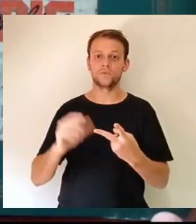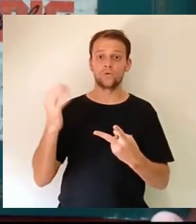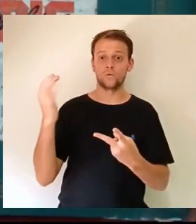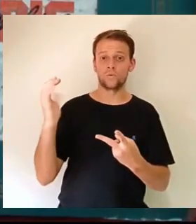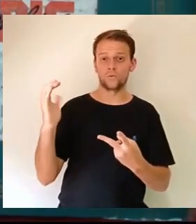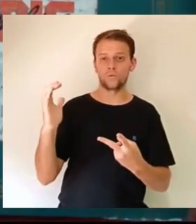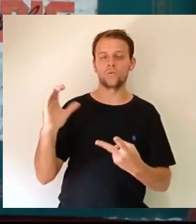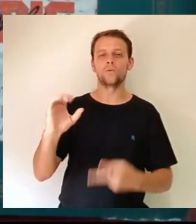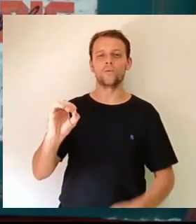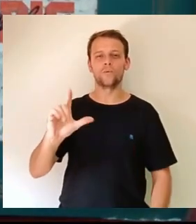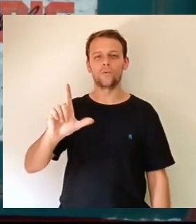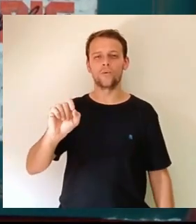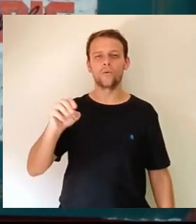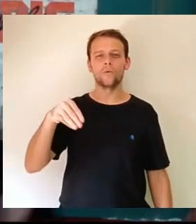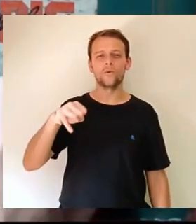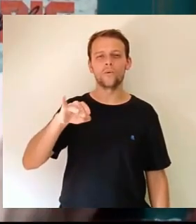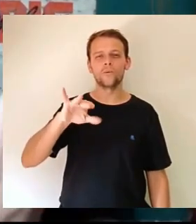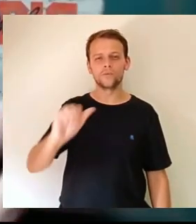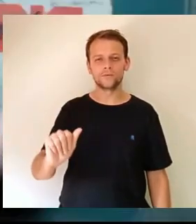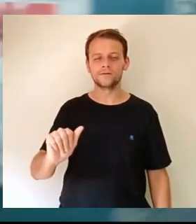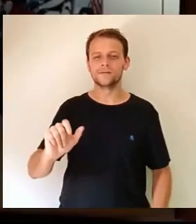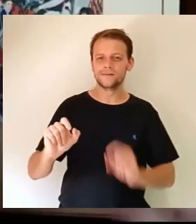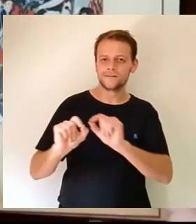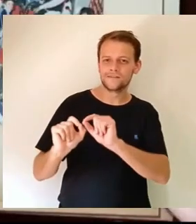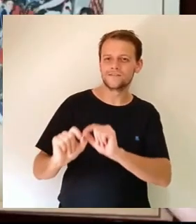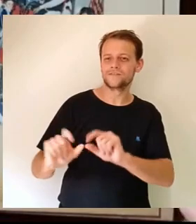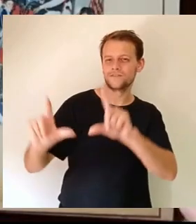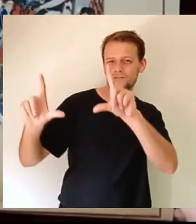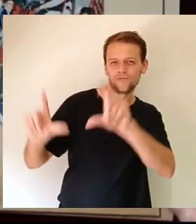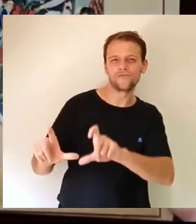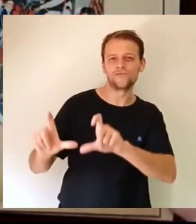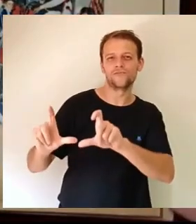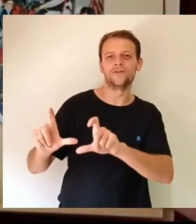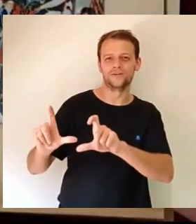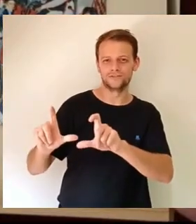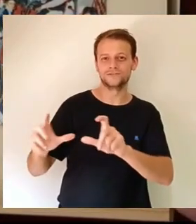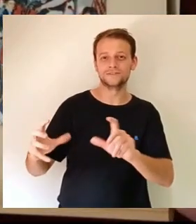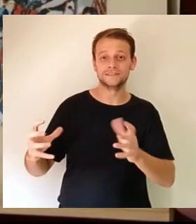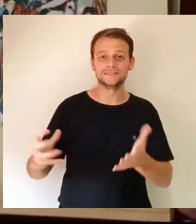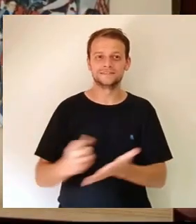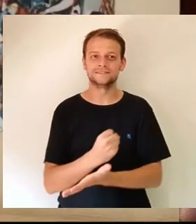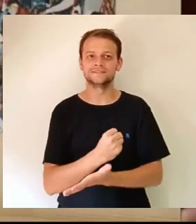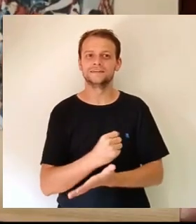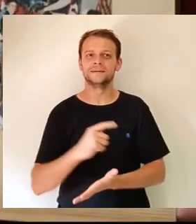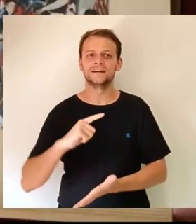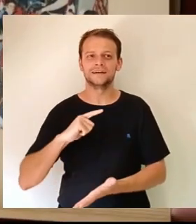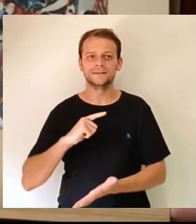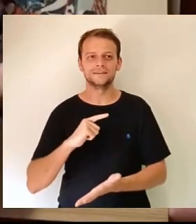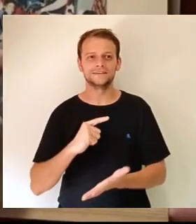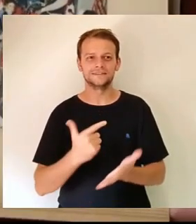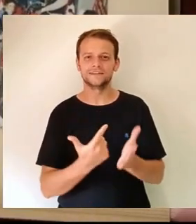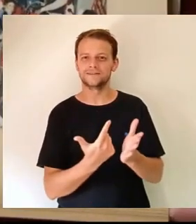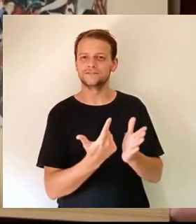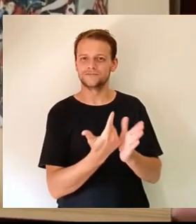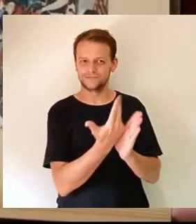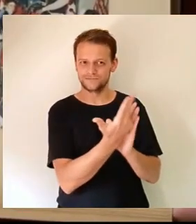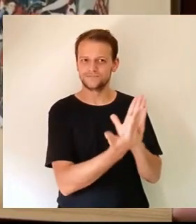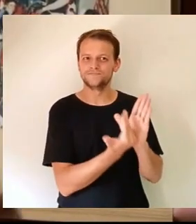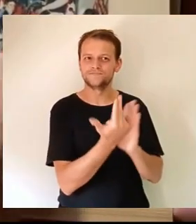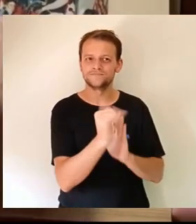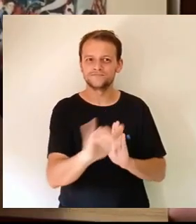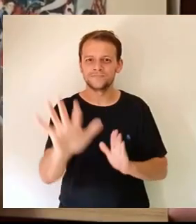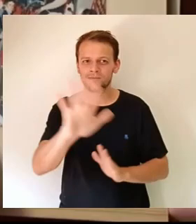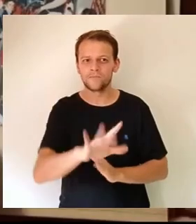e essa foi na Colômbia, em 85. E ele fez as fotos e ele fez esse registro. Então, ele tem uma